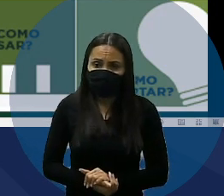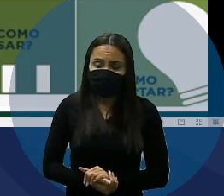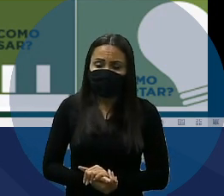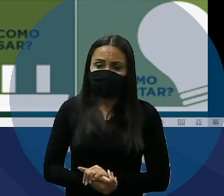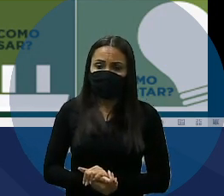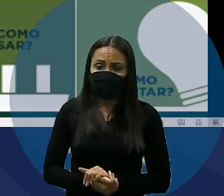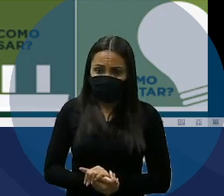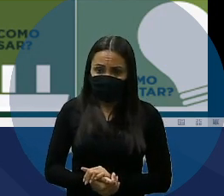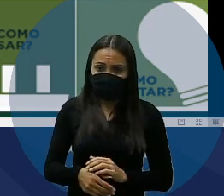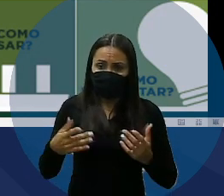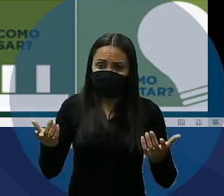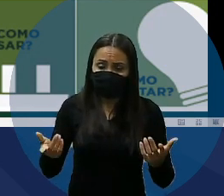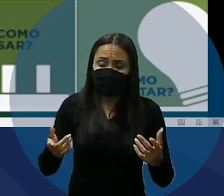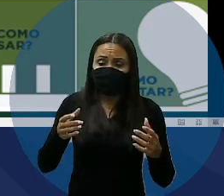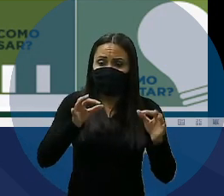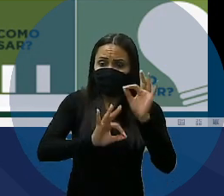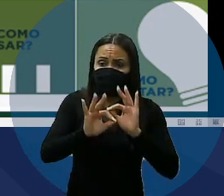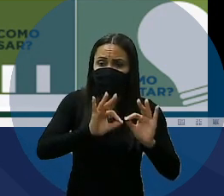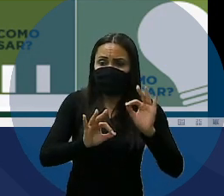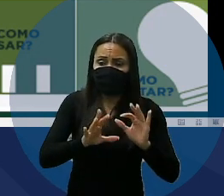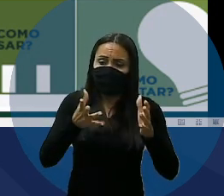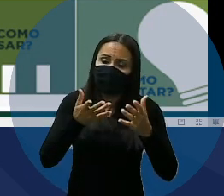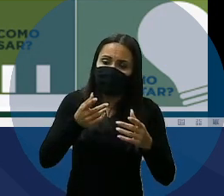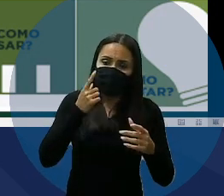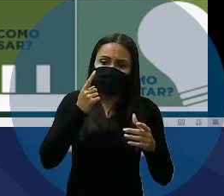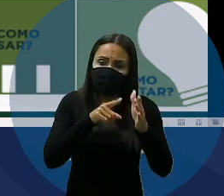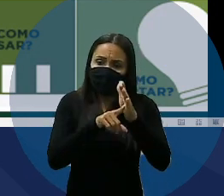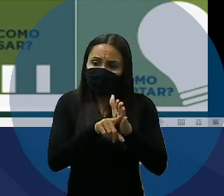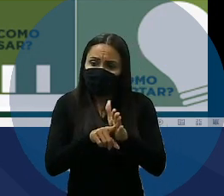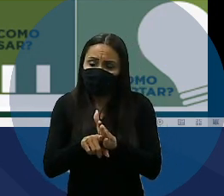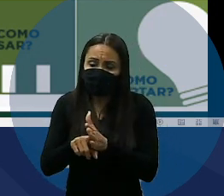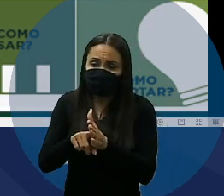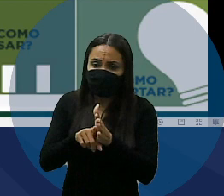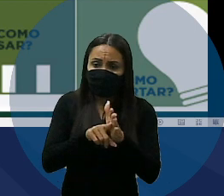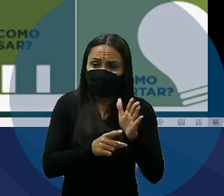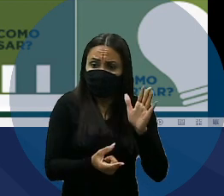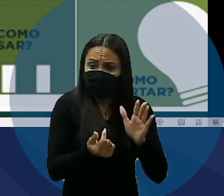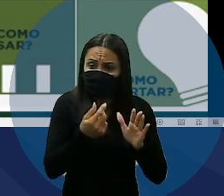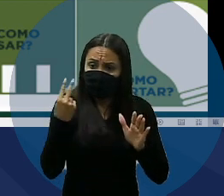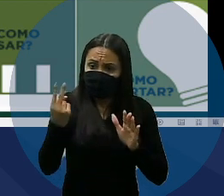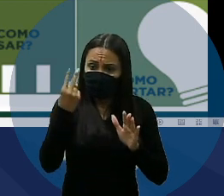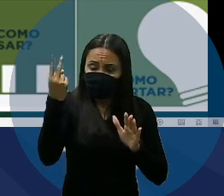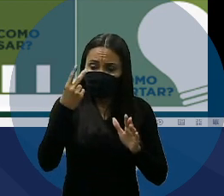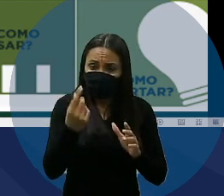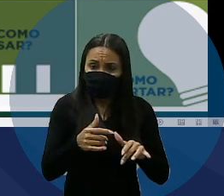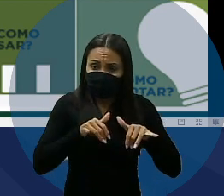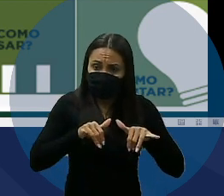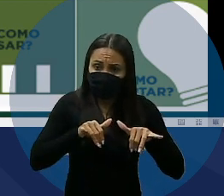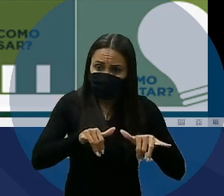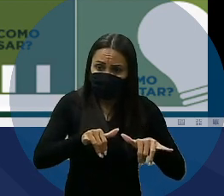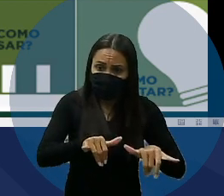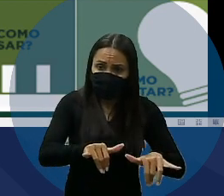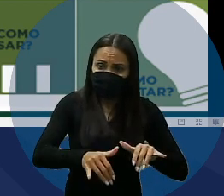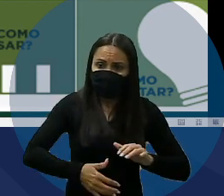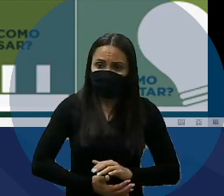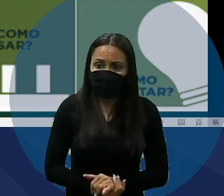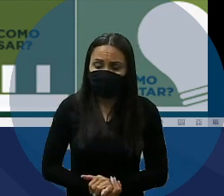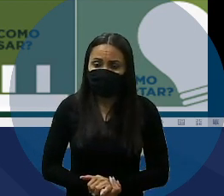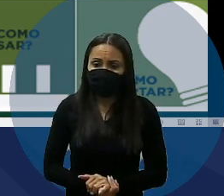foram em 2 supermercados diferentes e pesquisaram o mesmo produto. Depois fizeram a diferença de